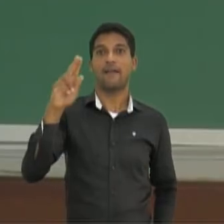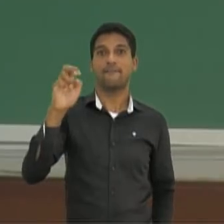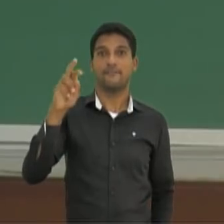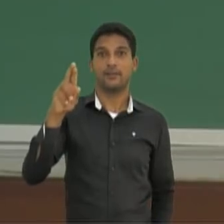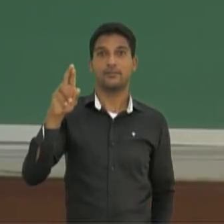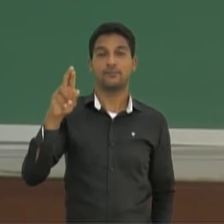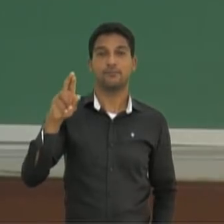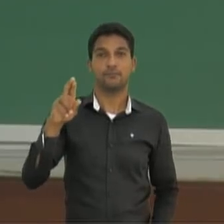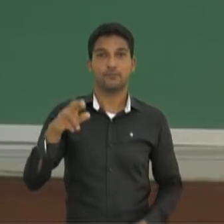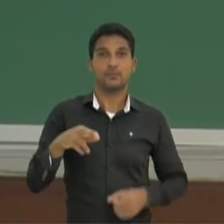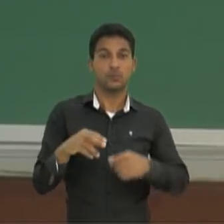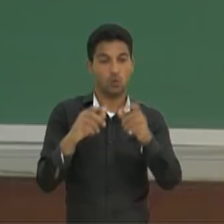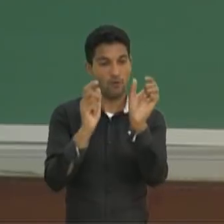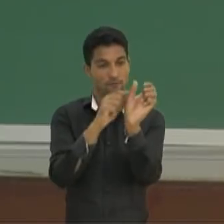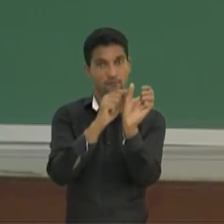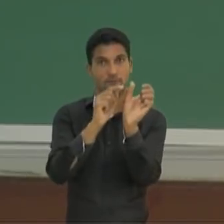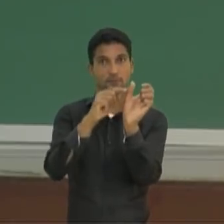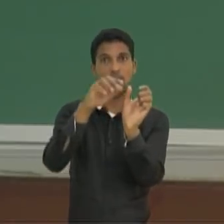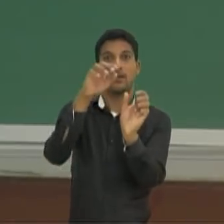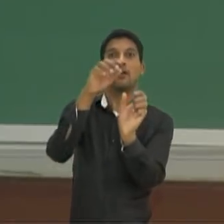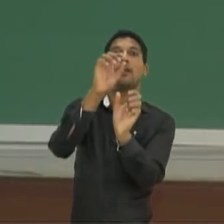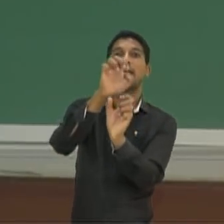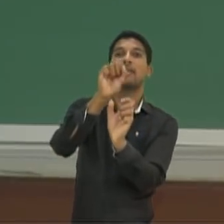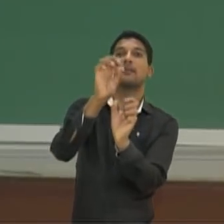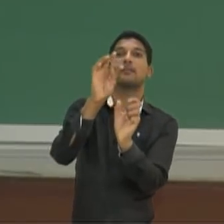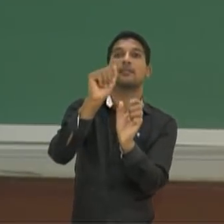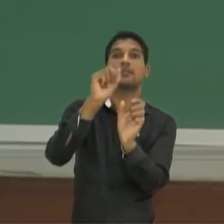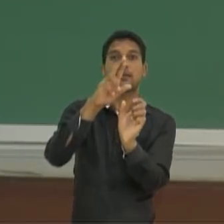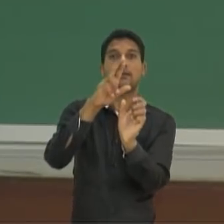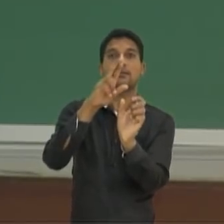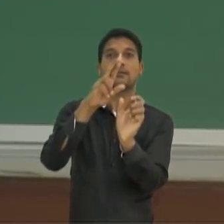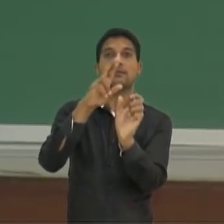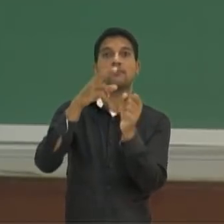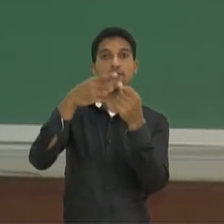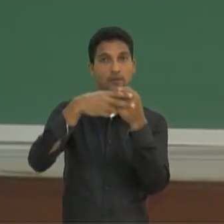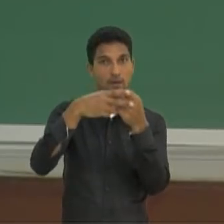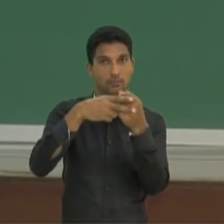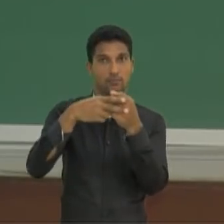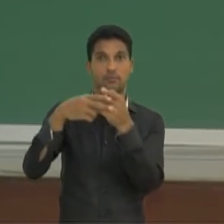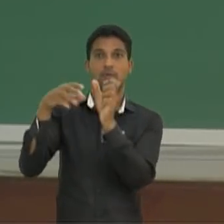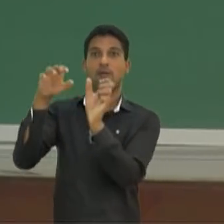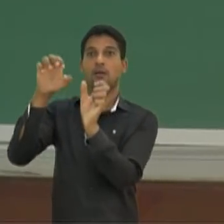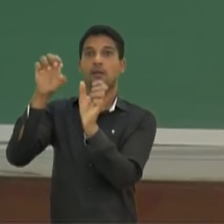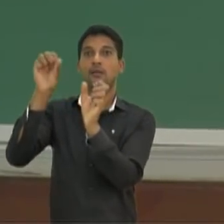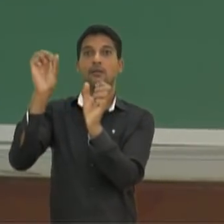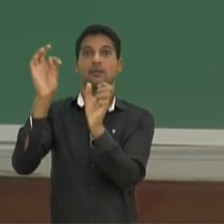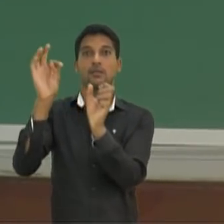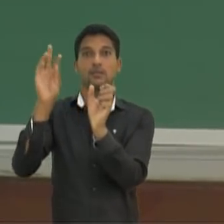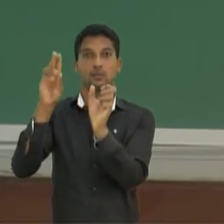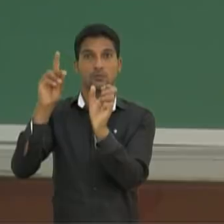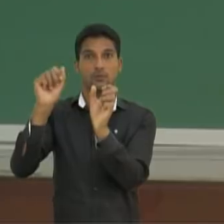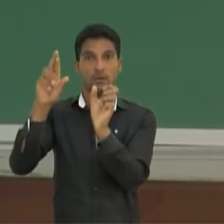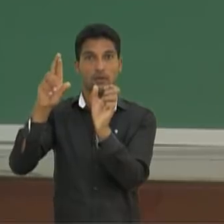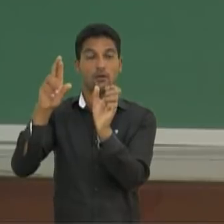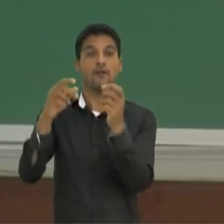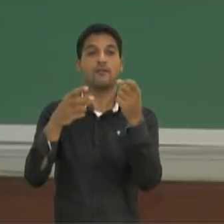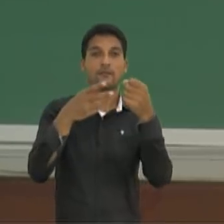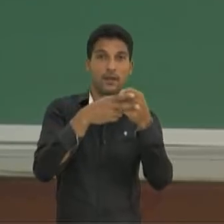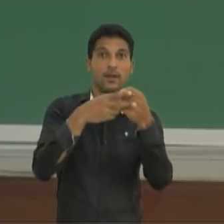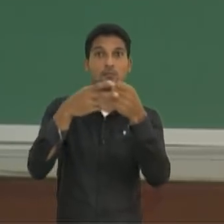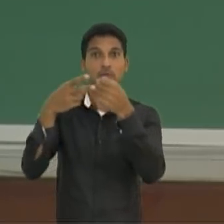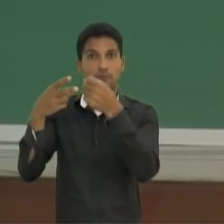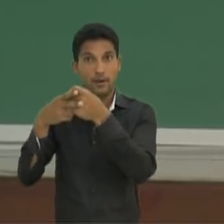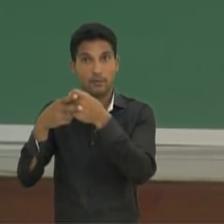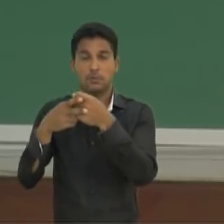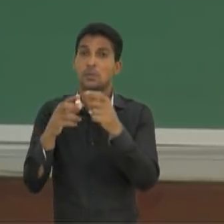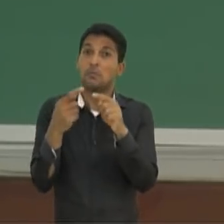estudando. Então, a gente tem 2 verbos, o verbo estar e o verbo estudar. Apesar de ter 2 verbos nessa frase, considera-se período